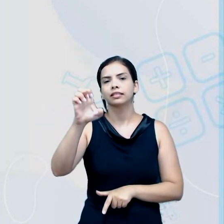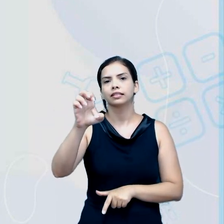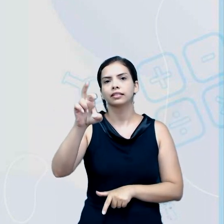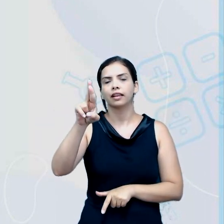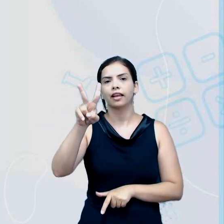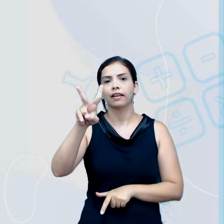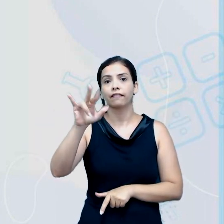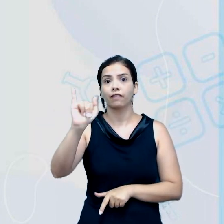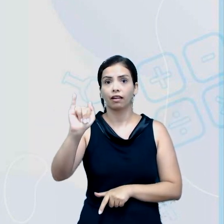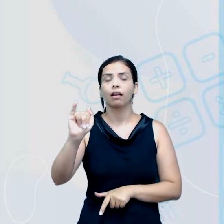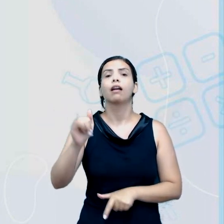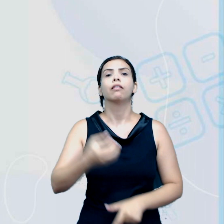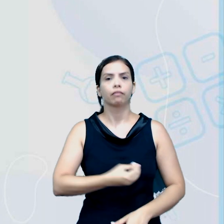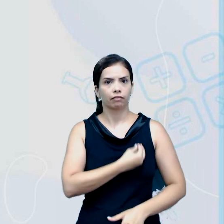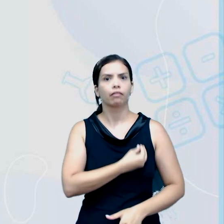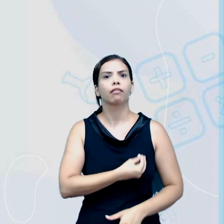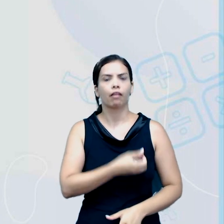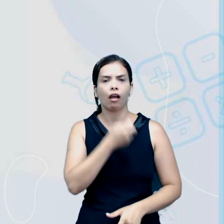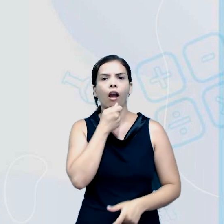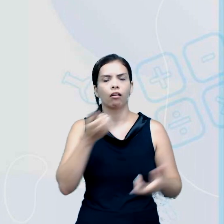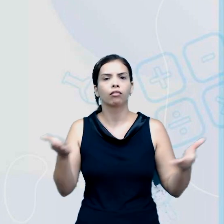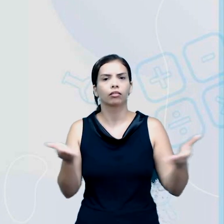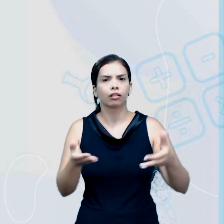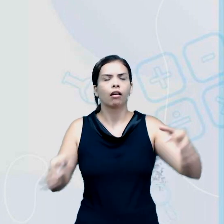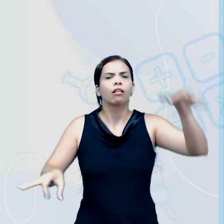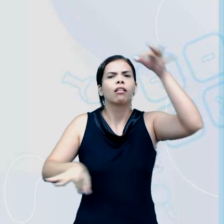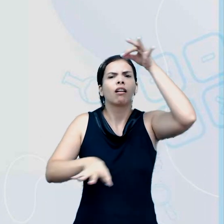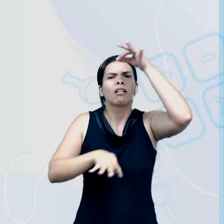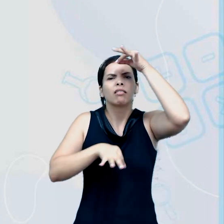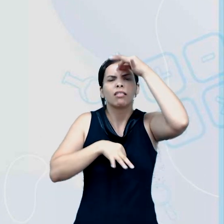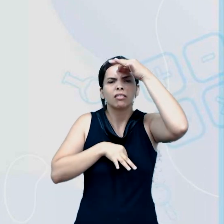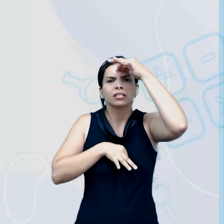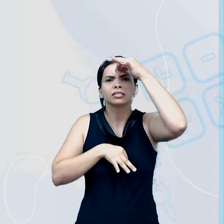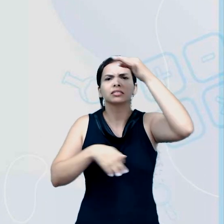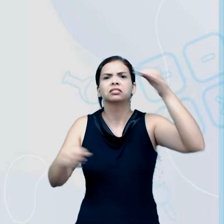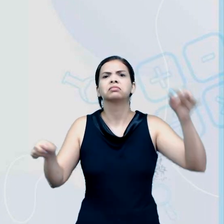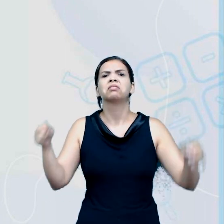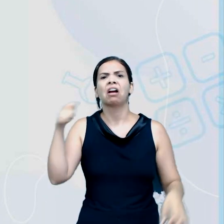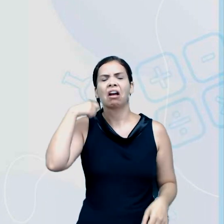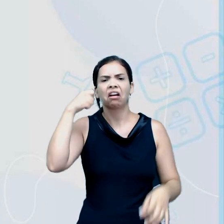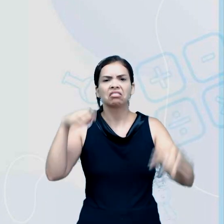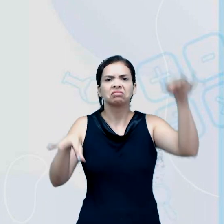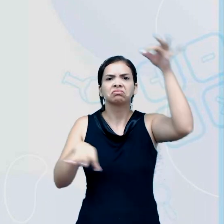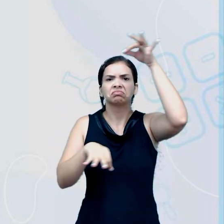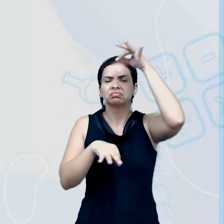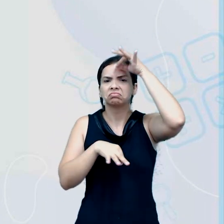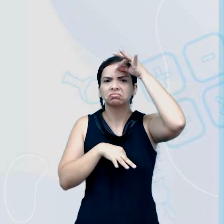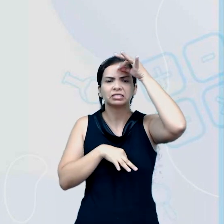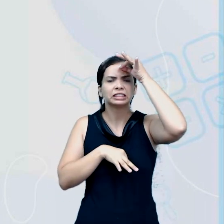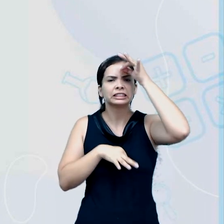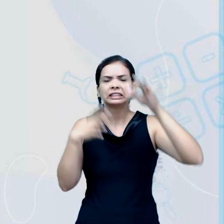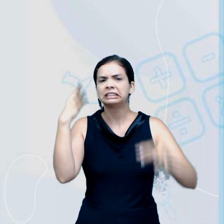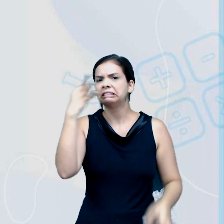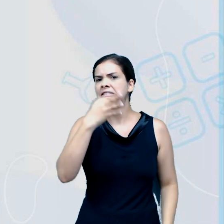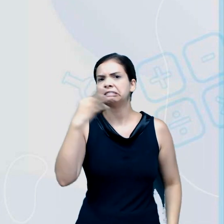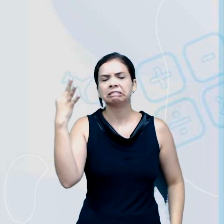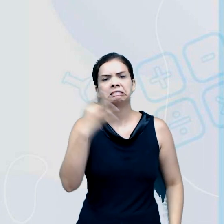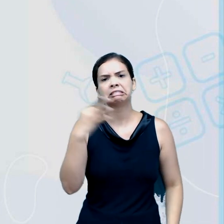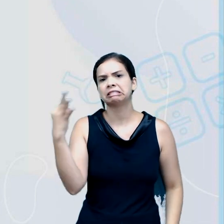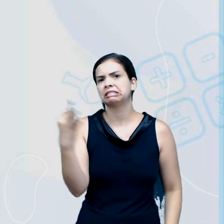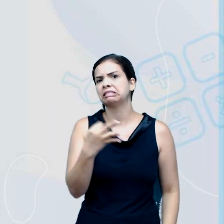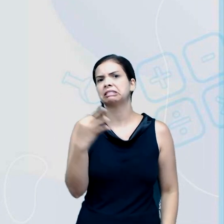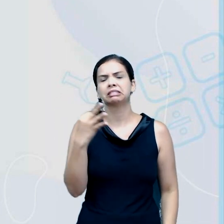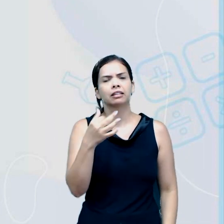atividade é uma das artistas da performance mais fantásticas que eu já vi ela é